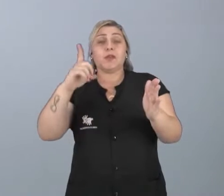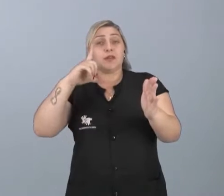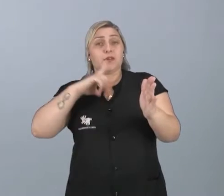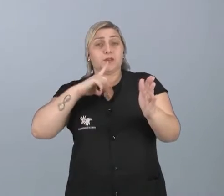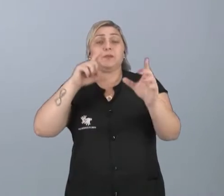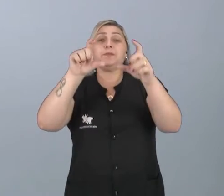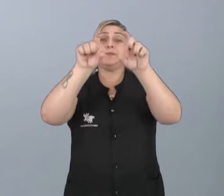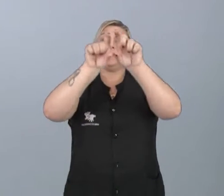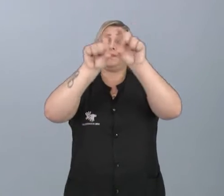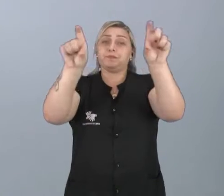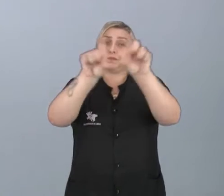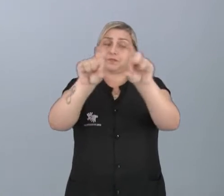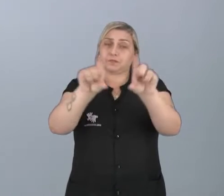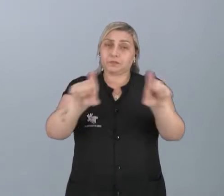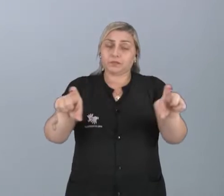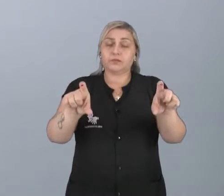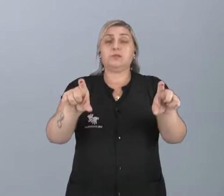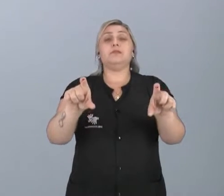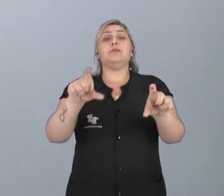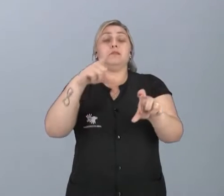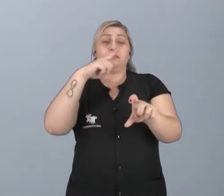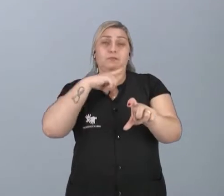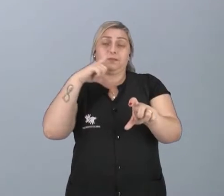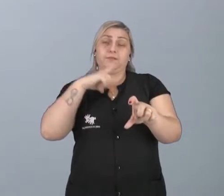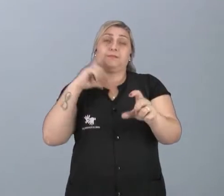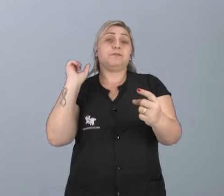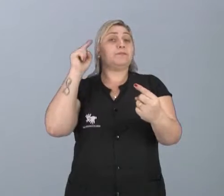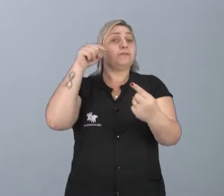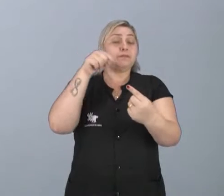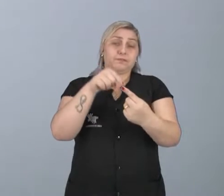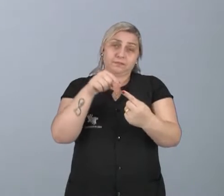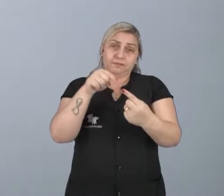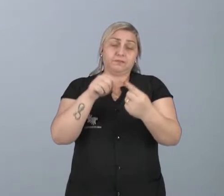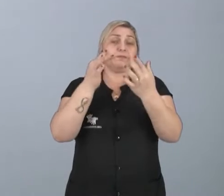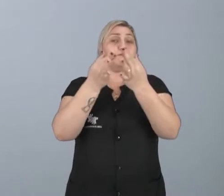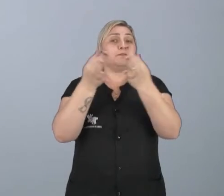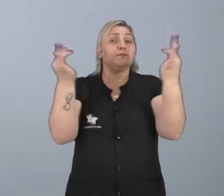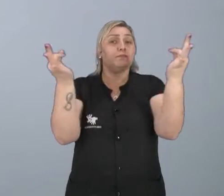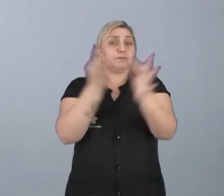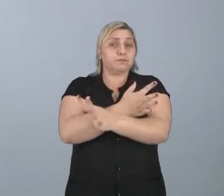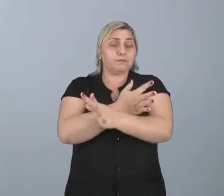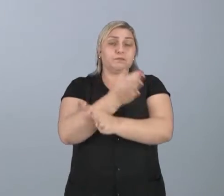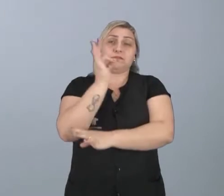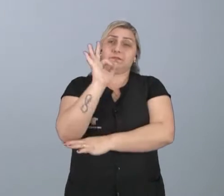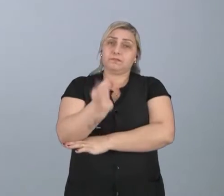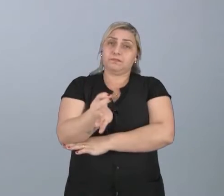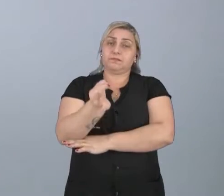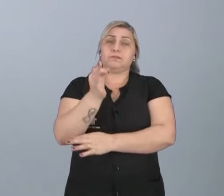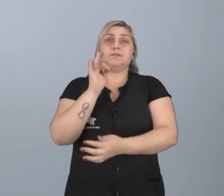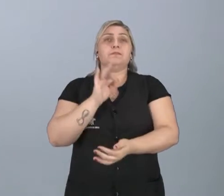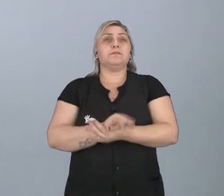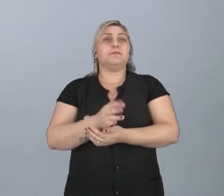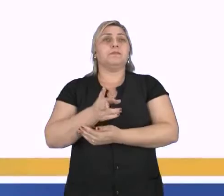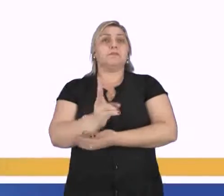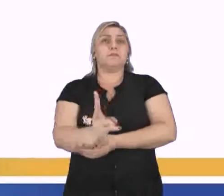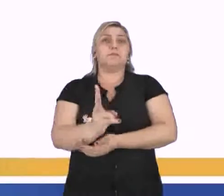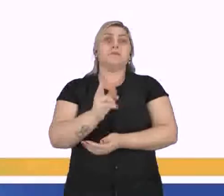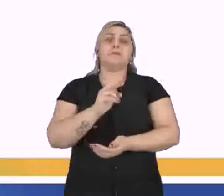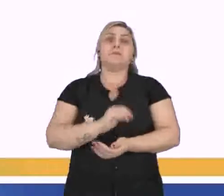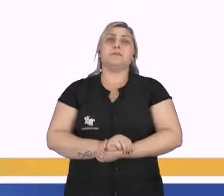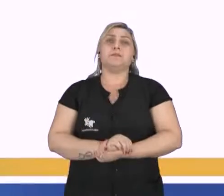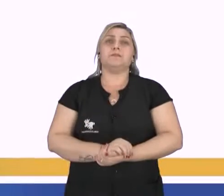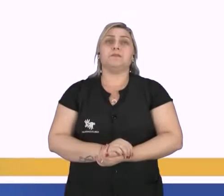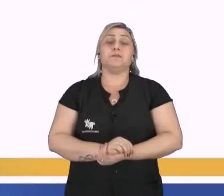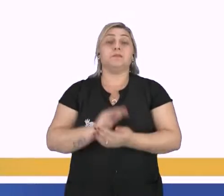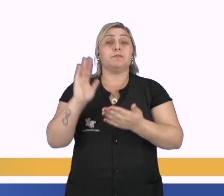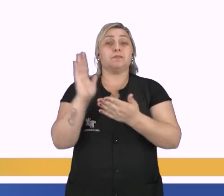aquelas orações que contêm o sentido completo, tá certo? Vamos seguir. Nós temos